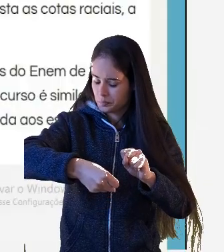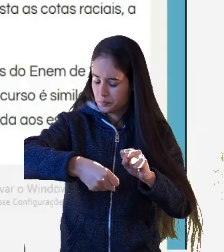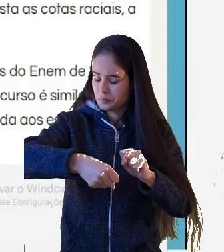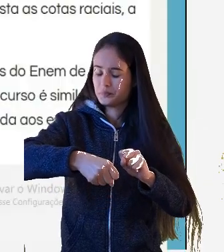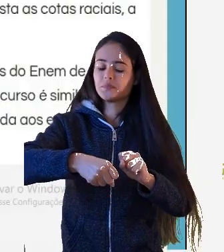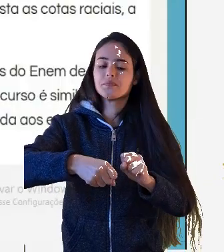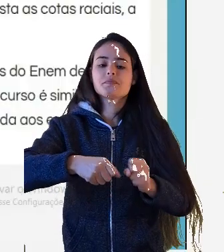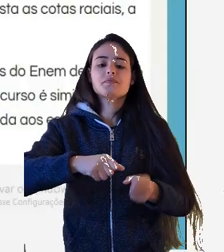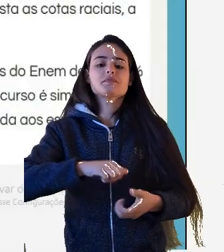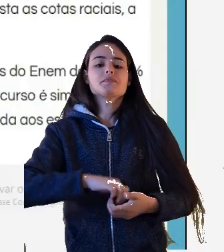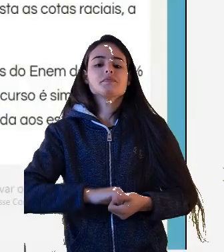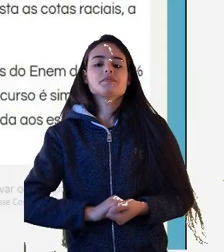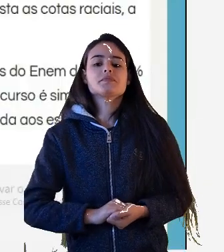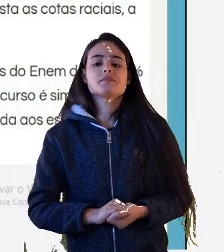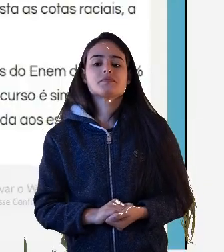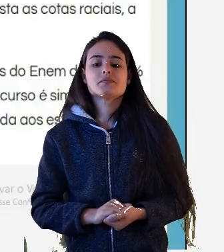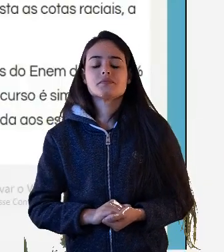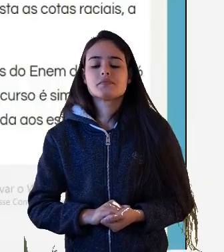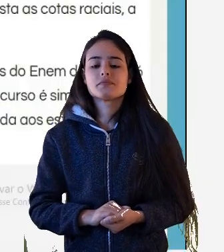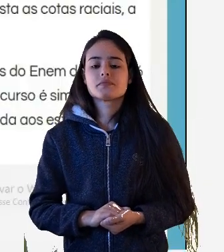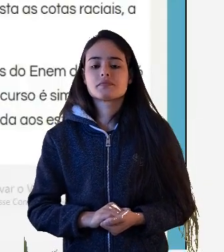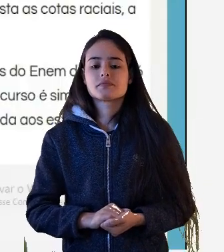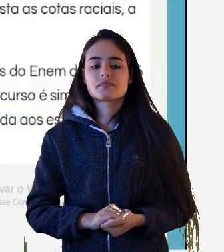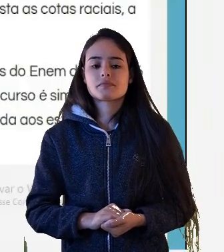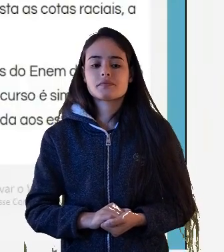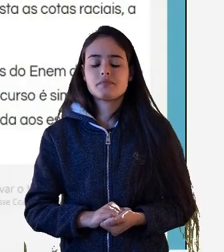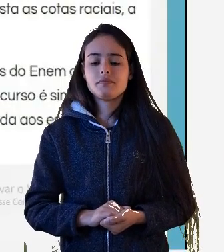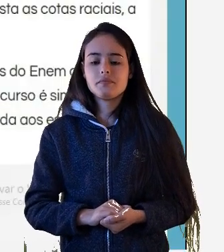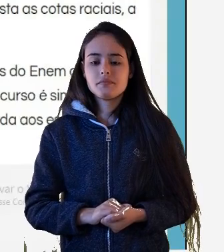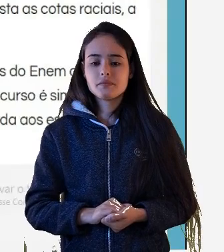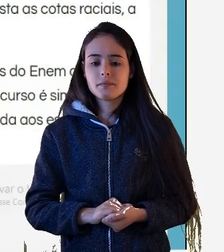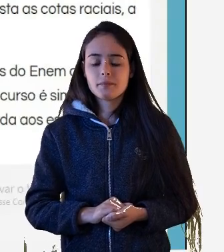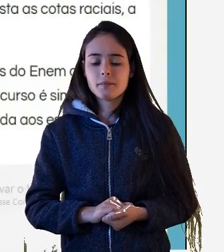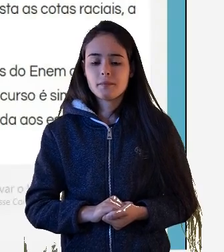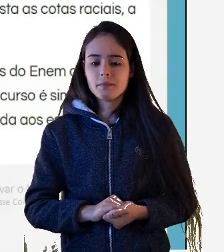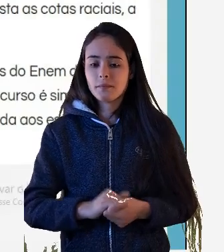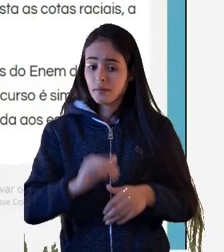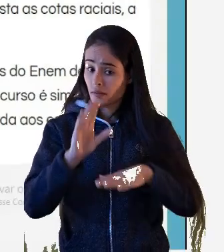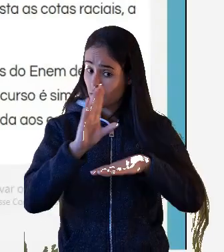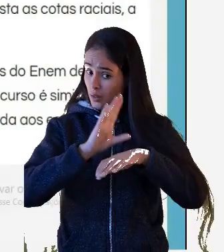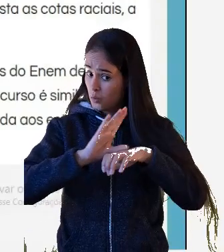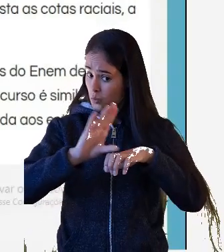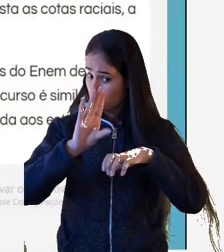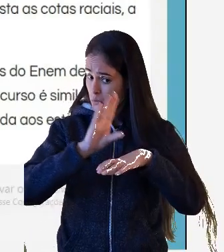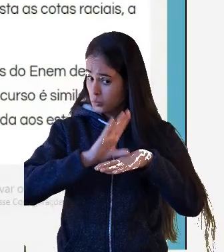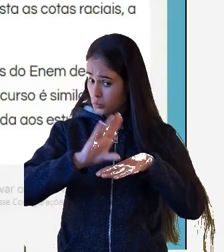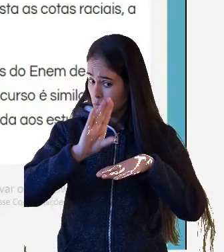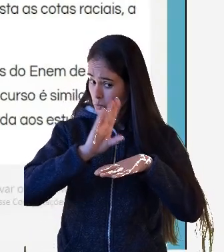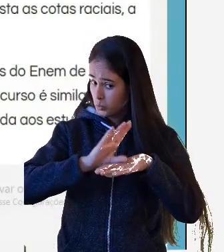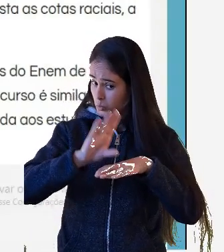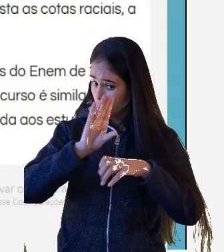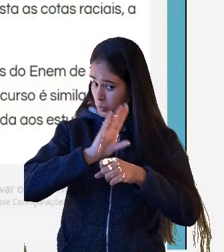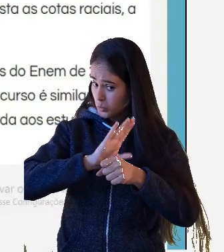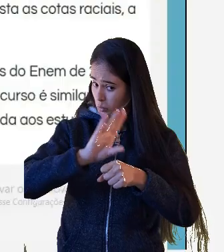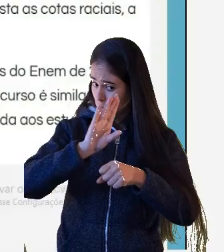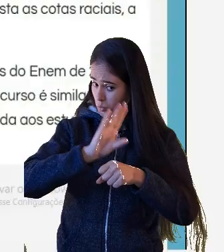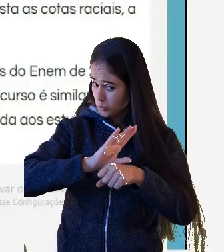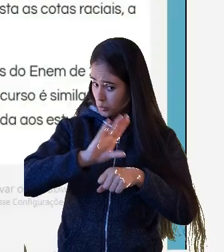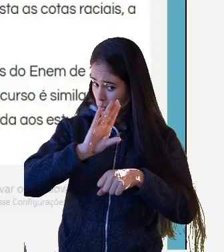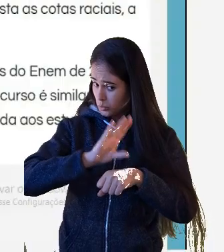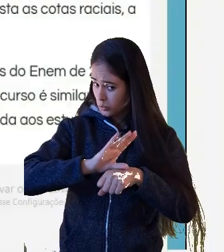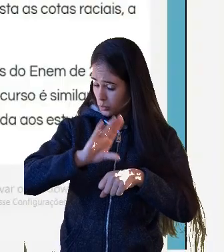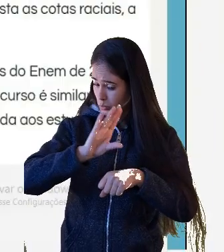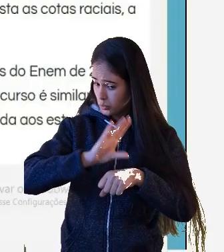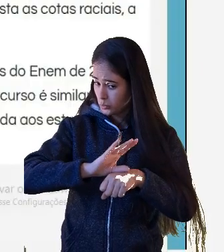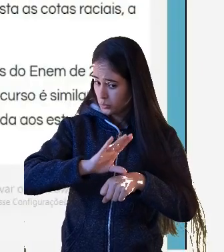a instituição ela tem vários servidores, né? Nem sempre são só professores, pode ser gente da secretaria, gente da biblioteca, né? Pode ser